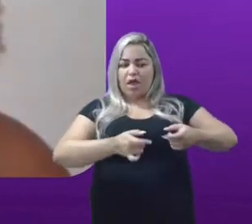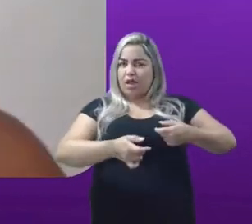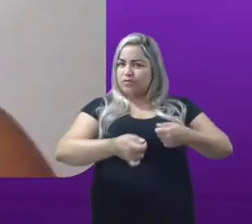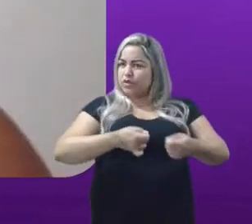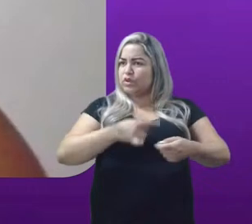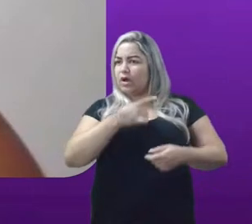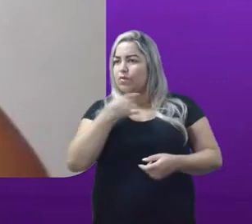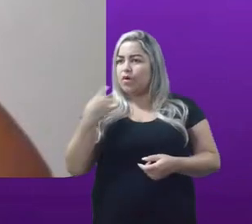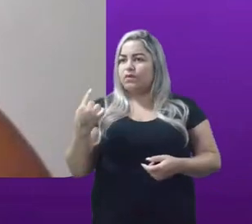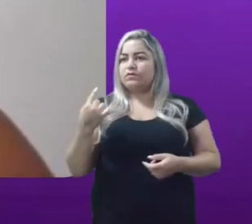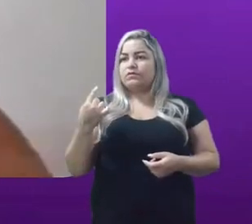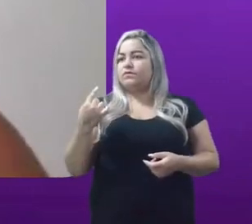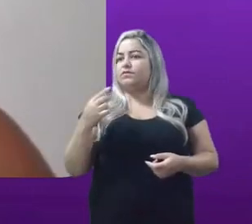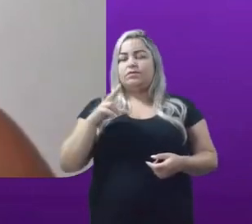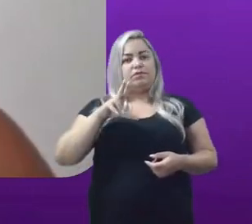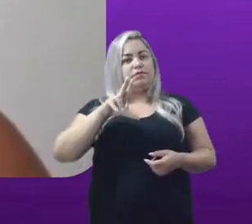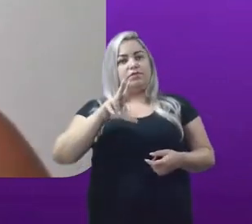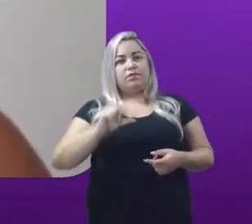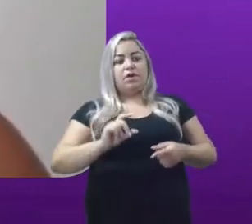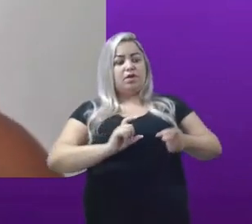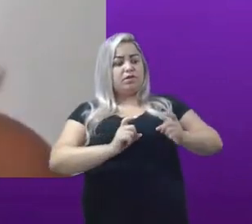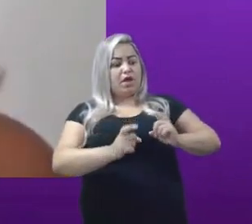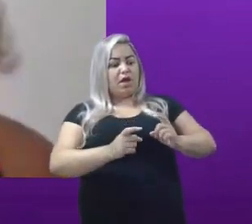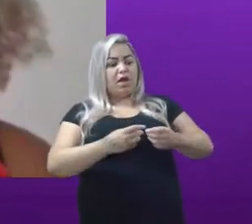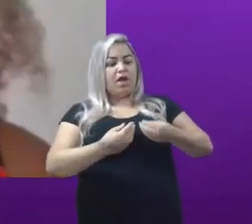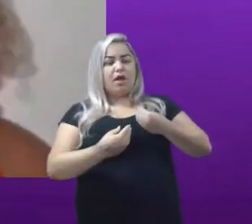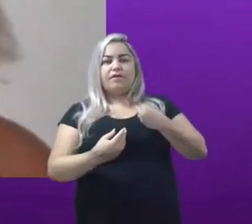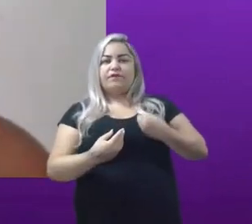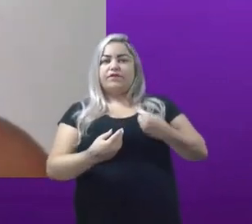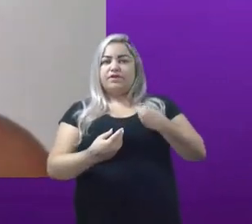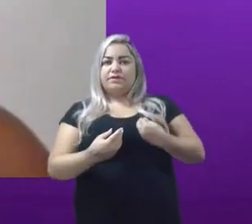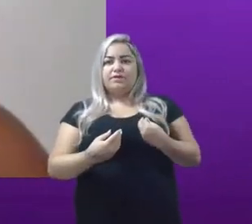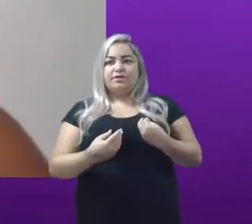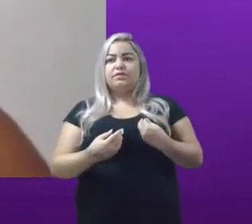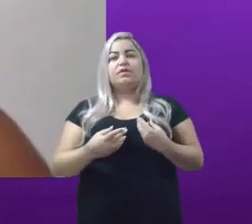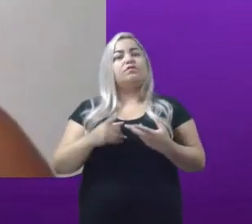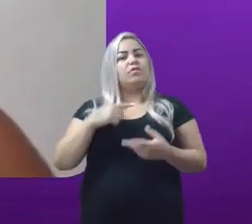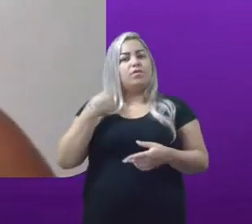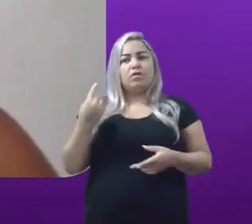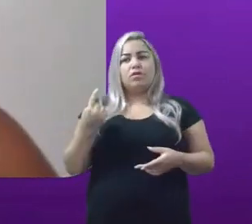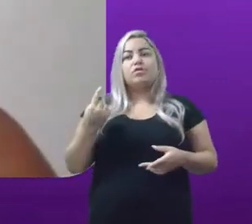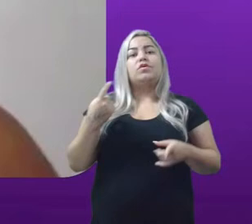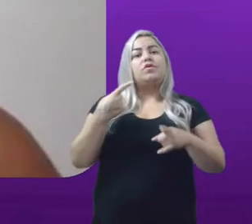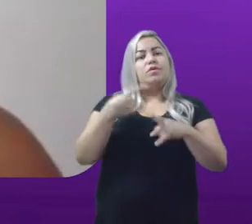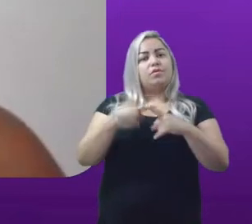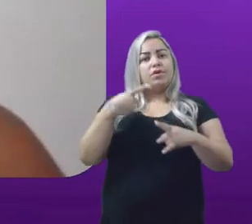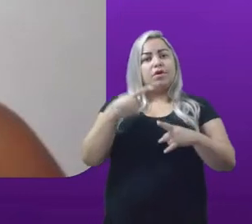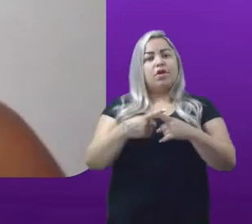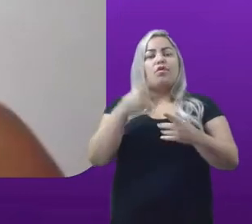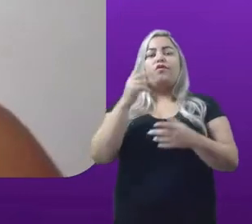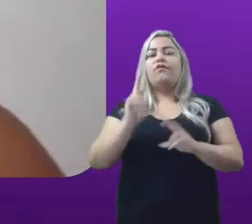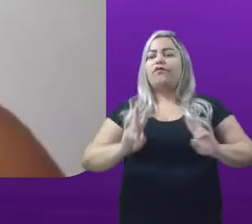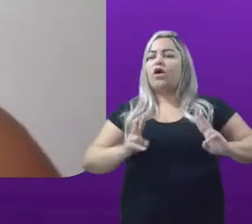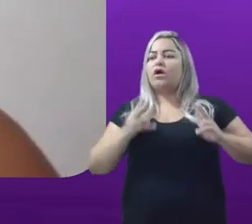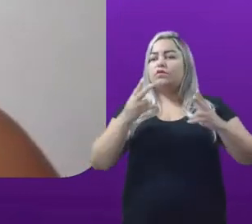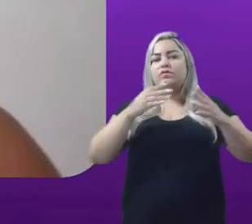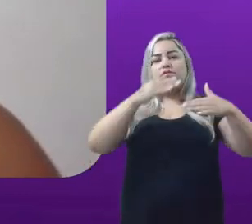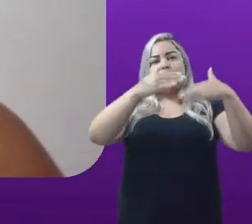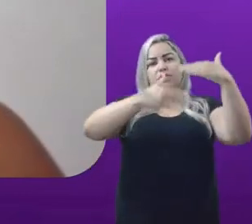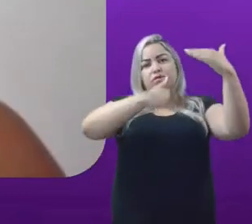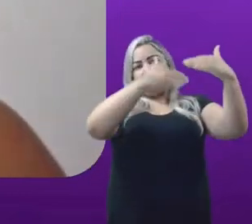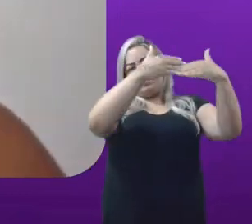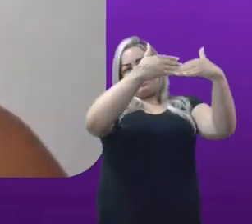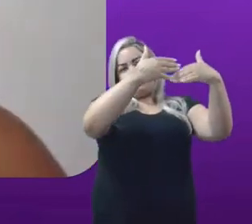morte, né? Não é a administração da vida, é a administração da morte, porque ele fala que justamente os custos do